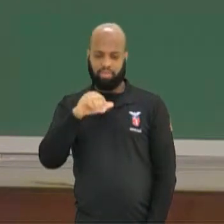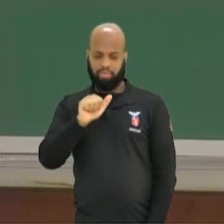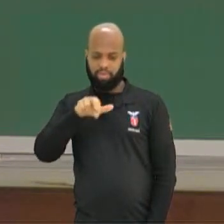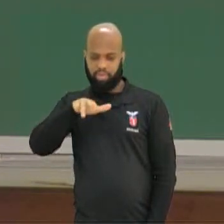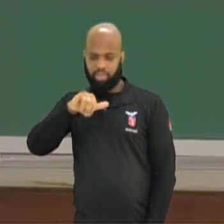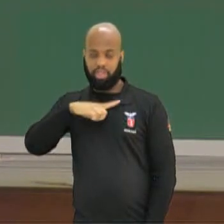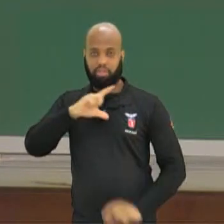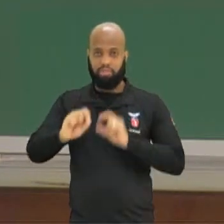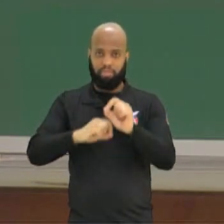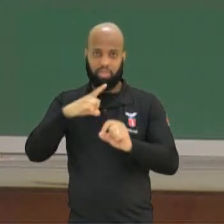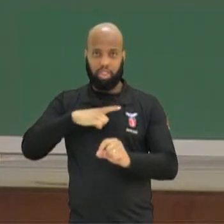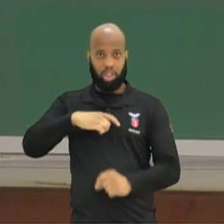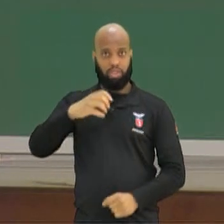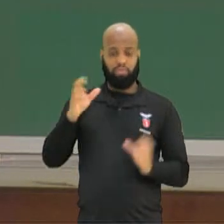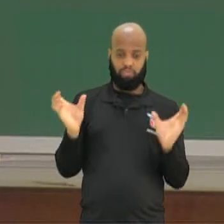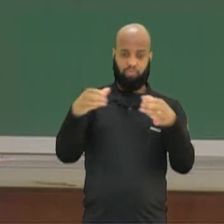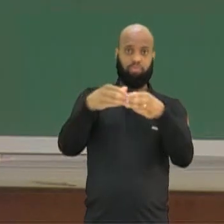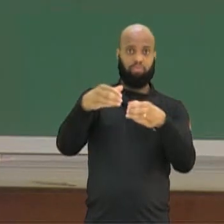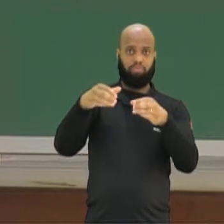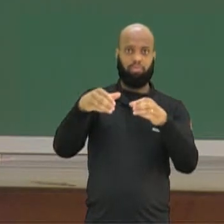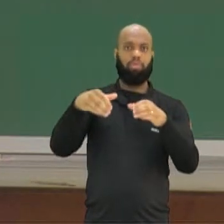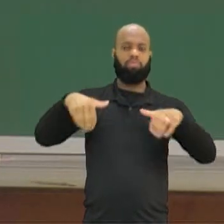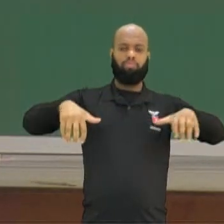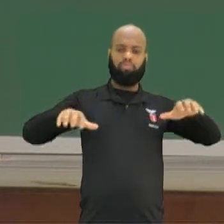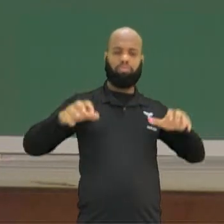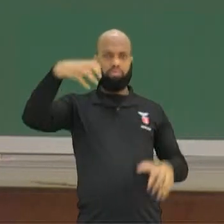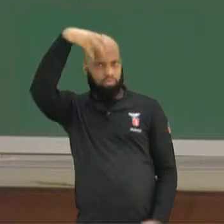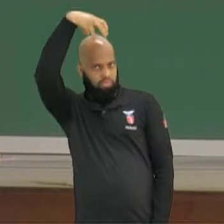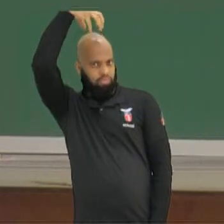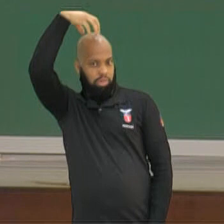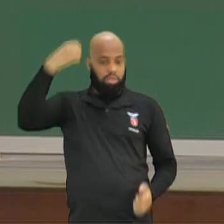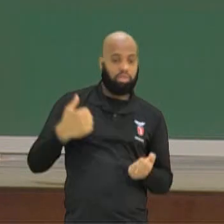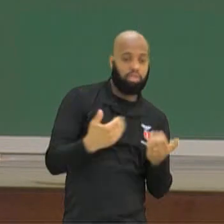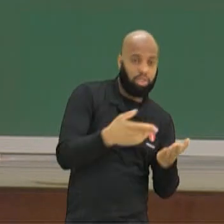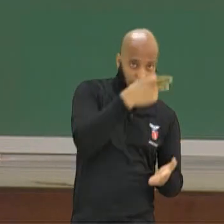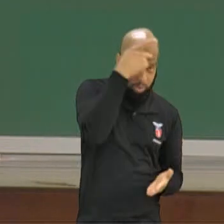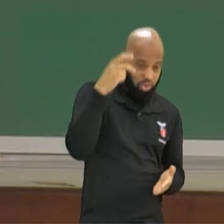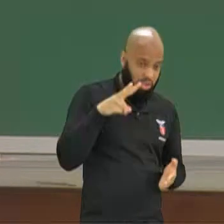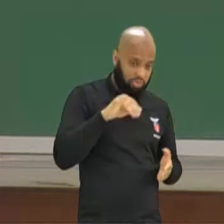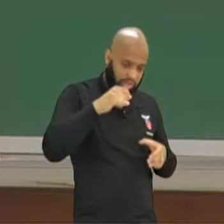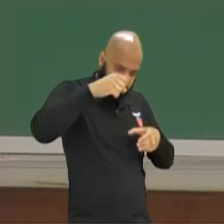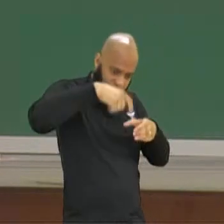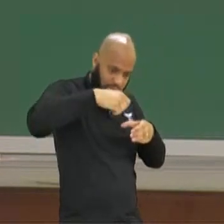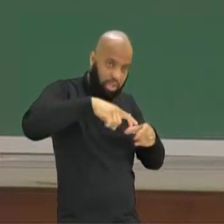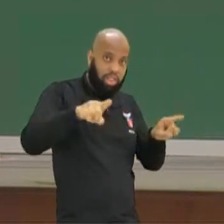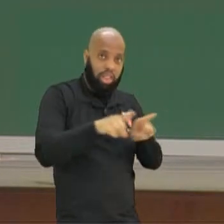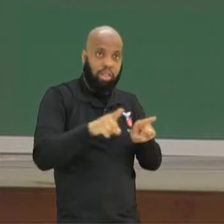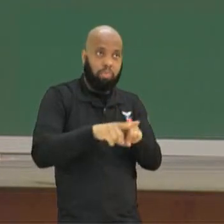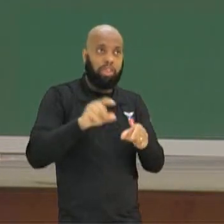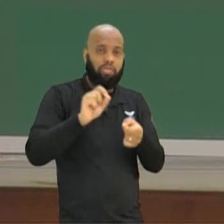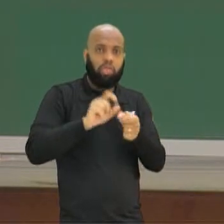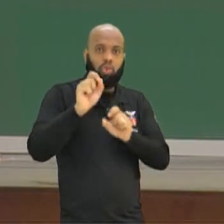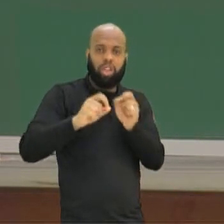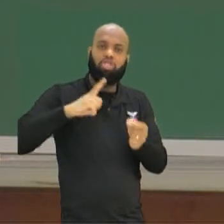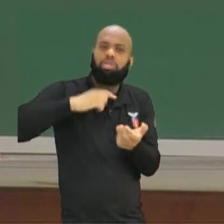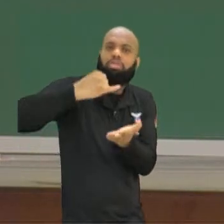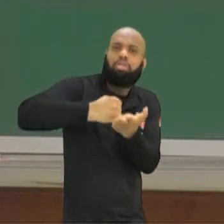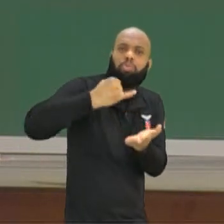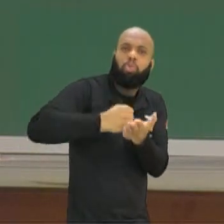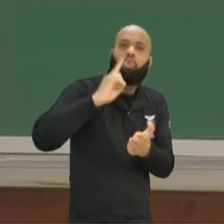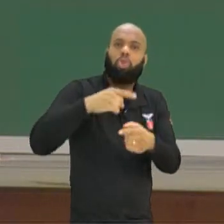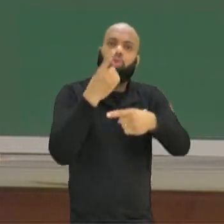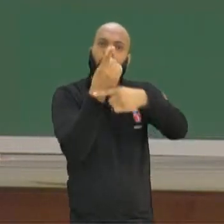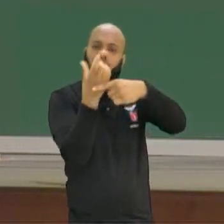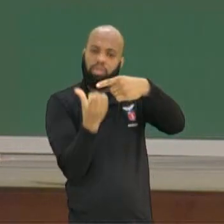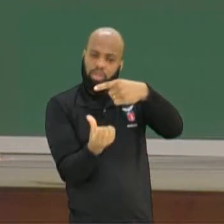hereditárias. A coroa portuguesa cedia ao quem queria plantar ali e da produção retirava 1/6 da parte destinada à